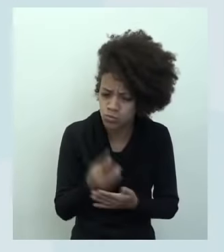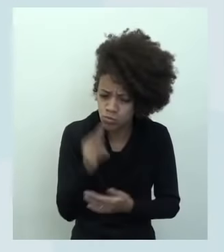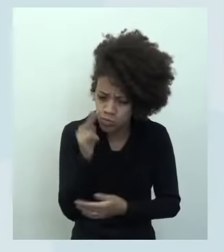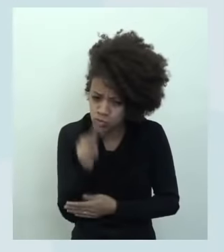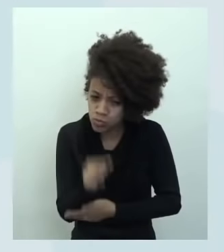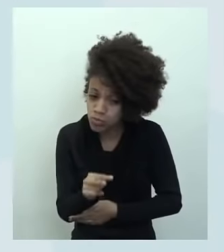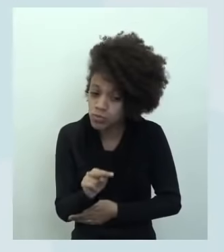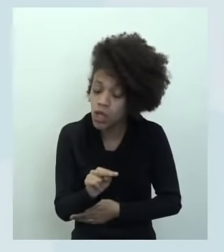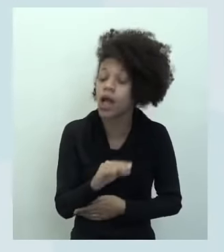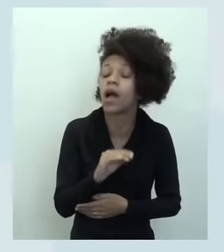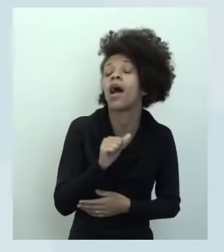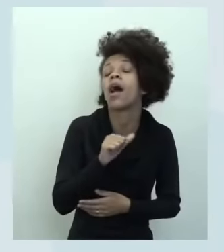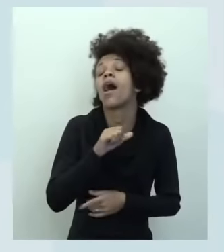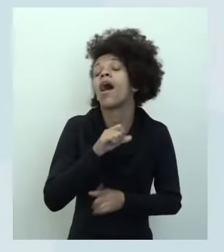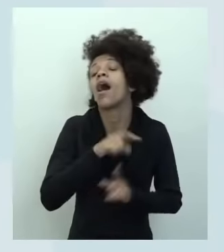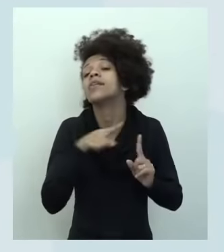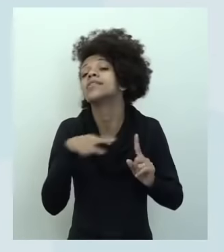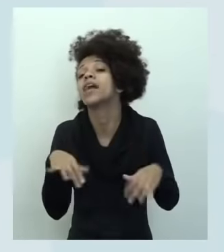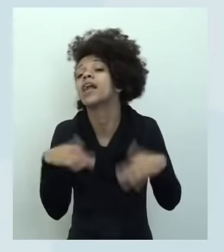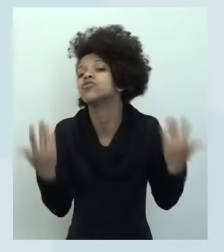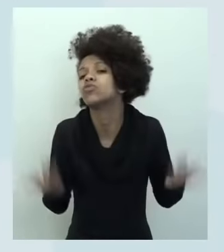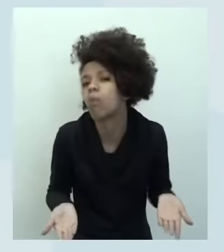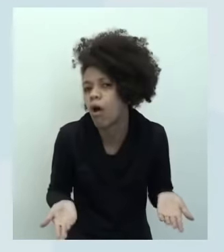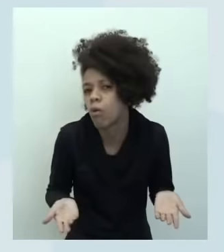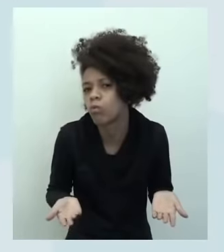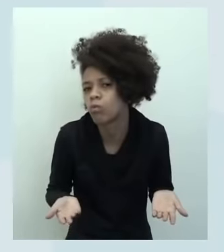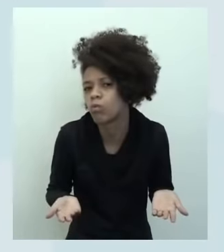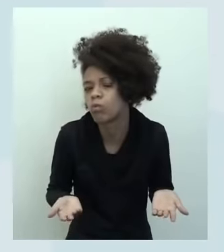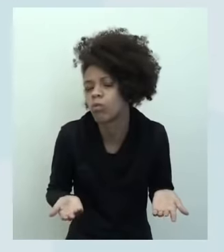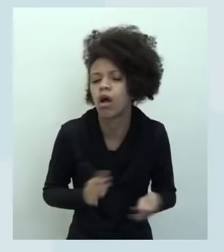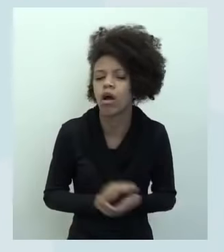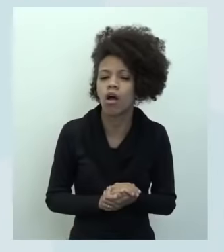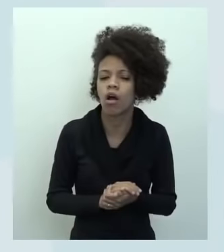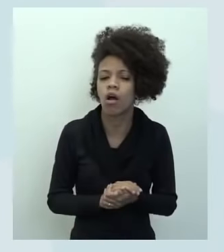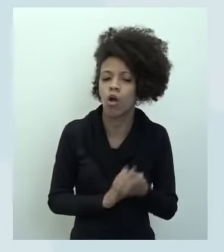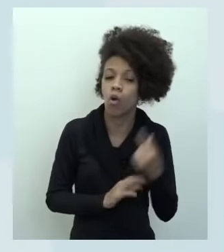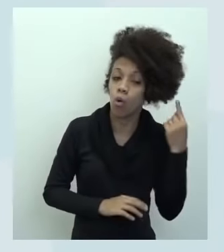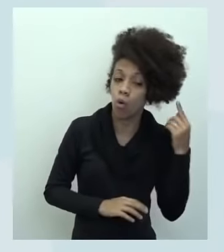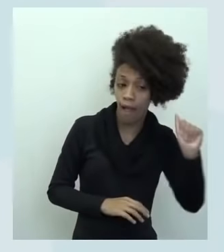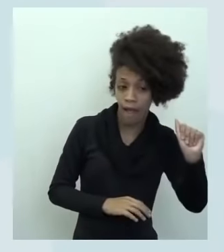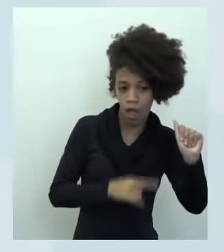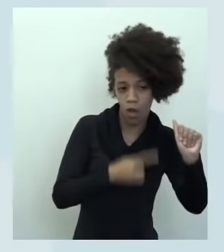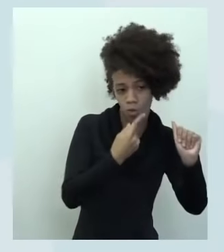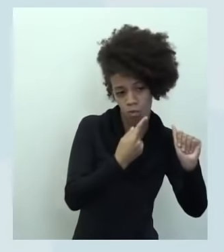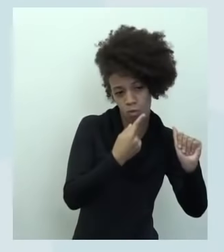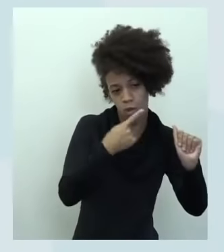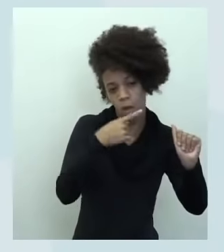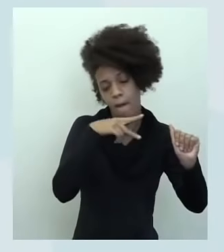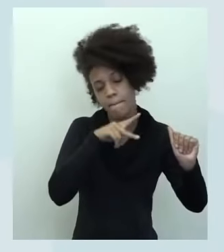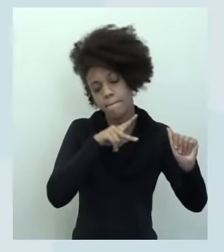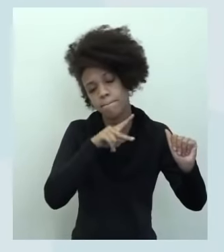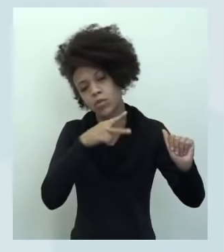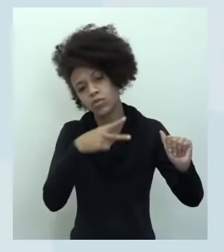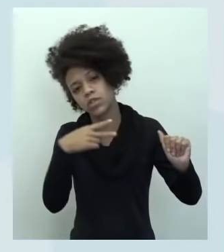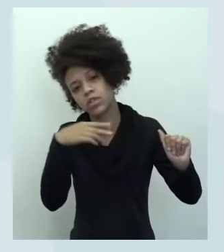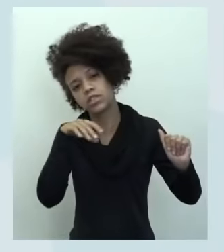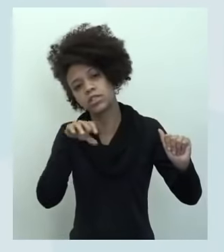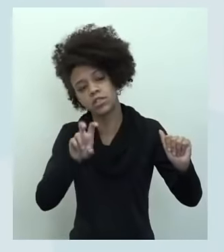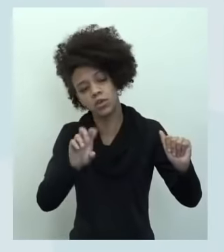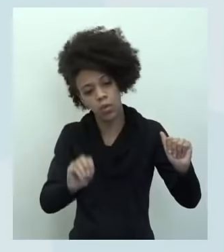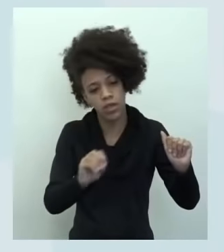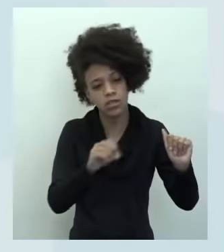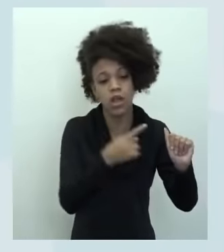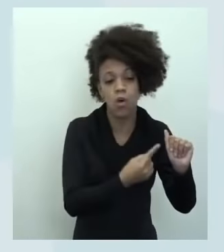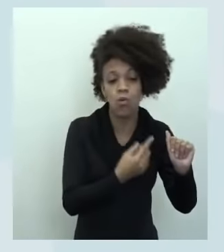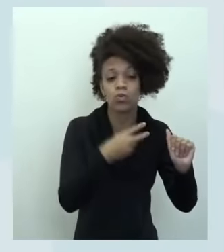D. Qual é a escala desse mapa? 1 por 250, 1 por 2.500,